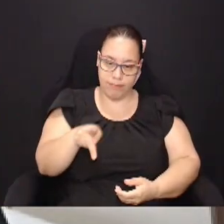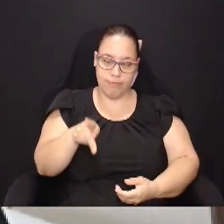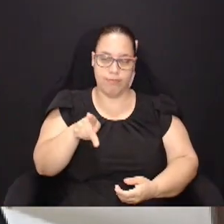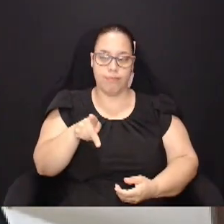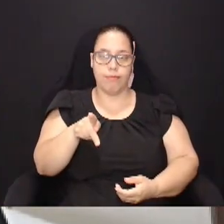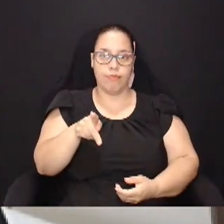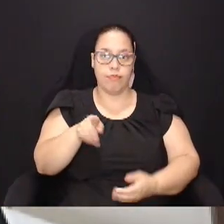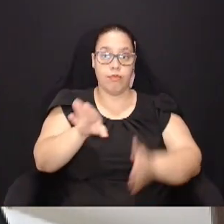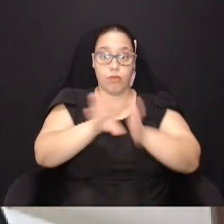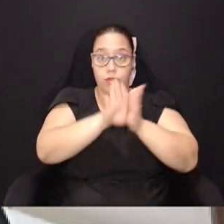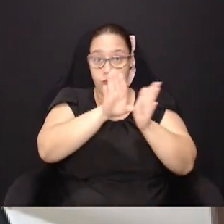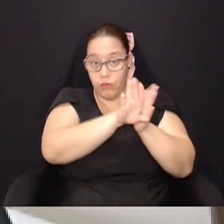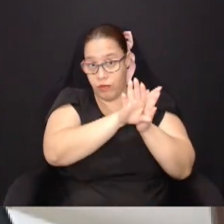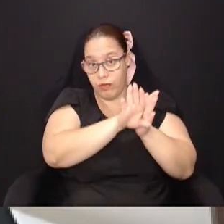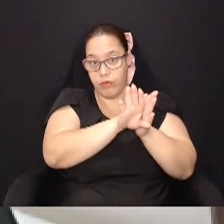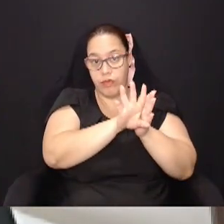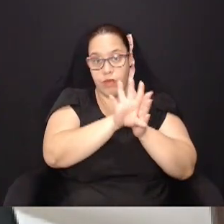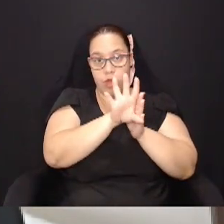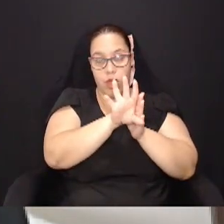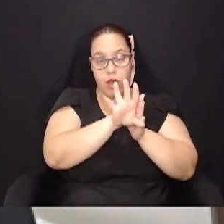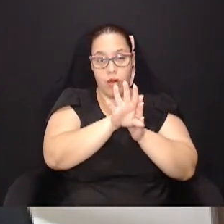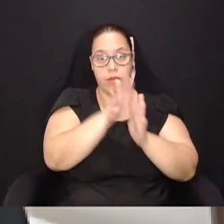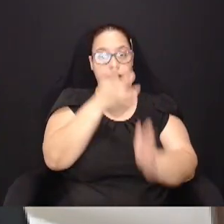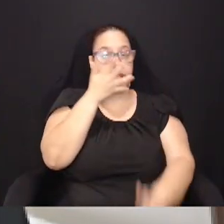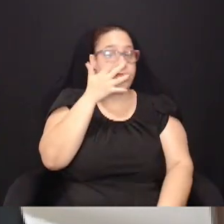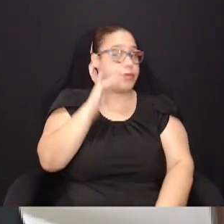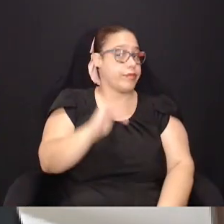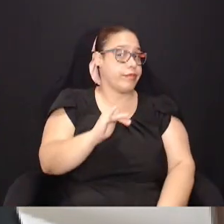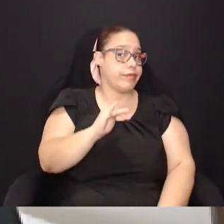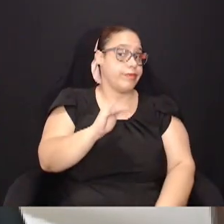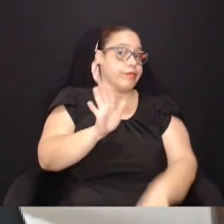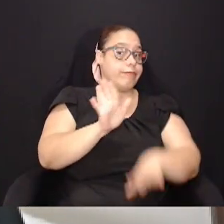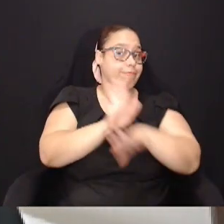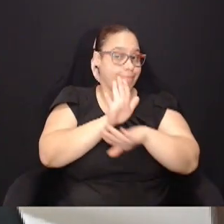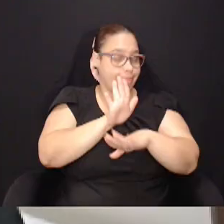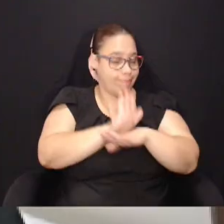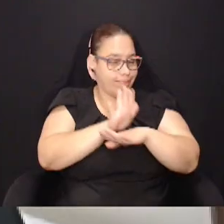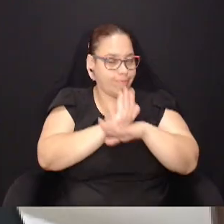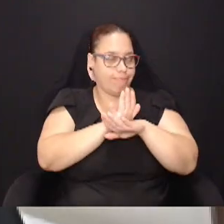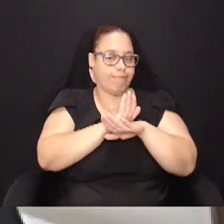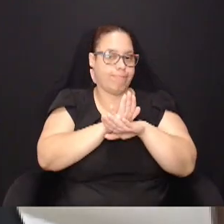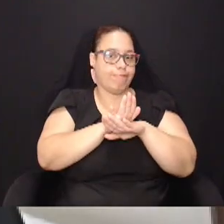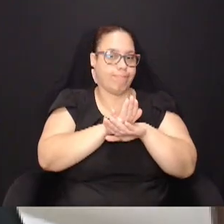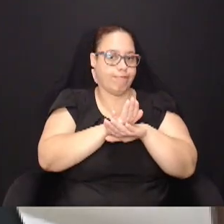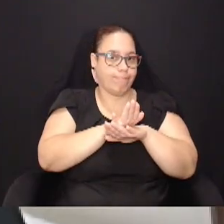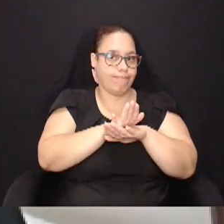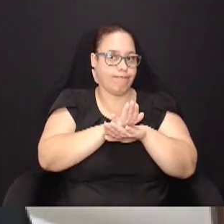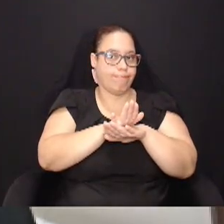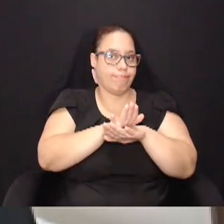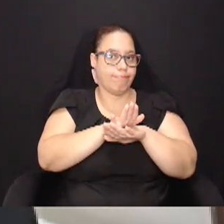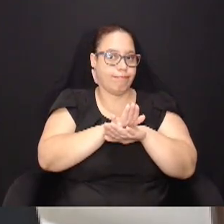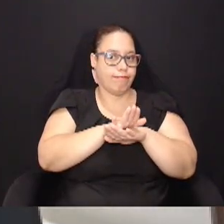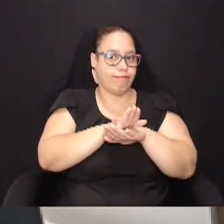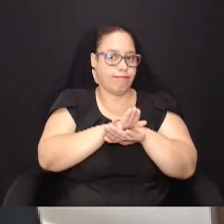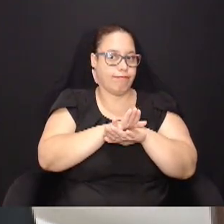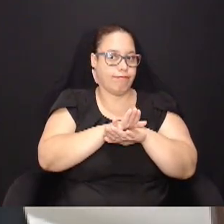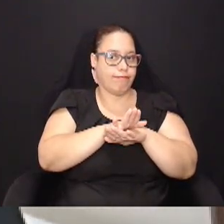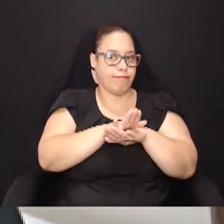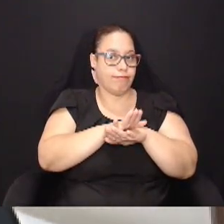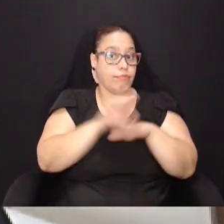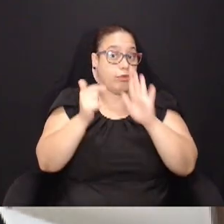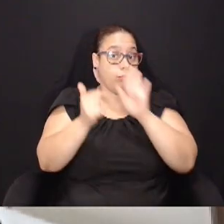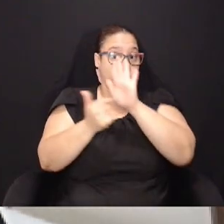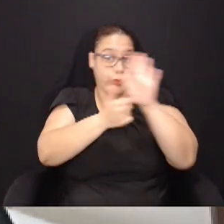vida dessas crianças e ajudando, né? A gente mostra para elas o quanto elas